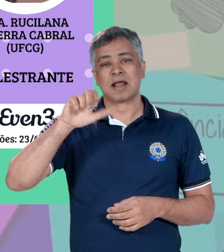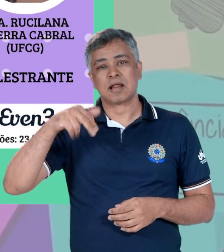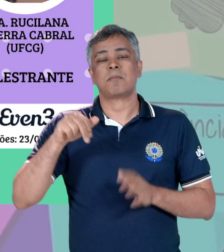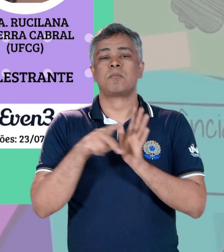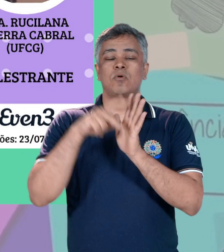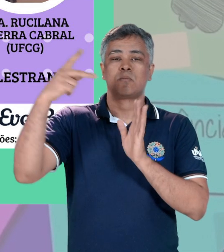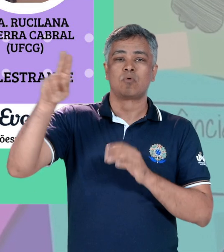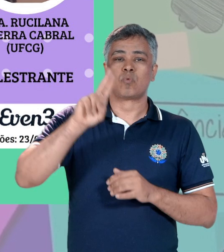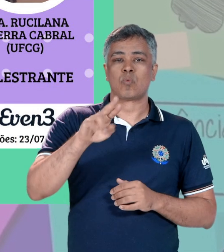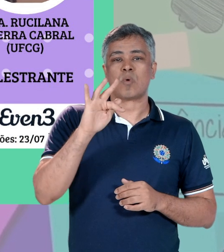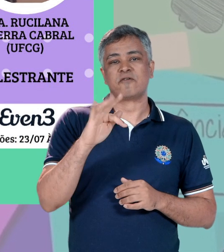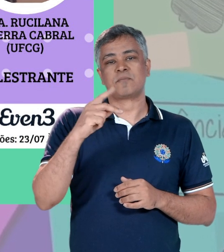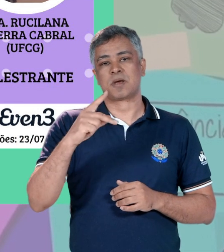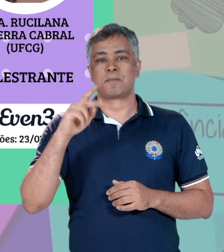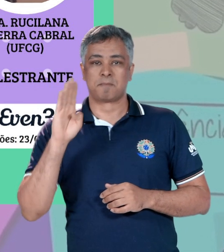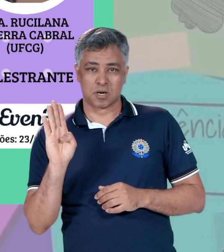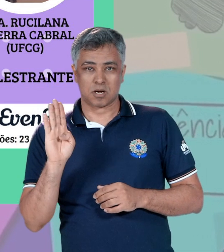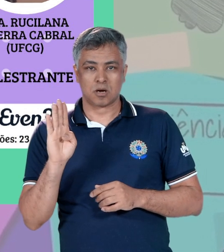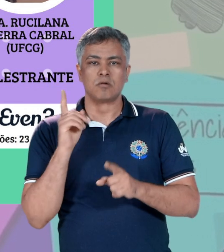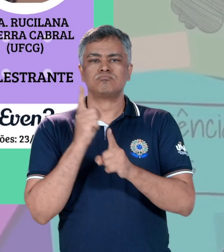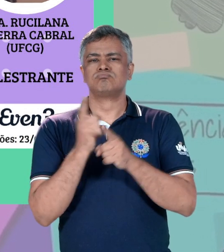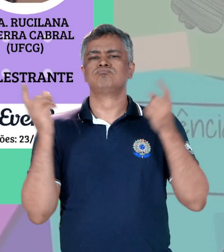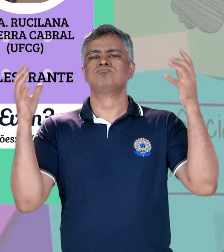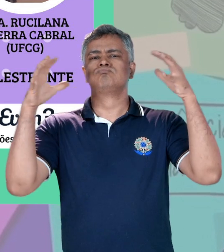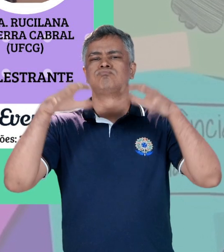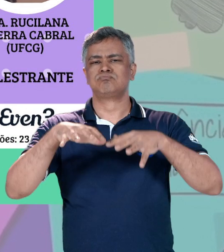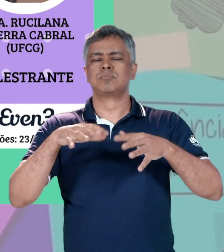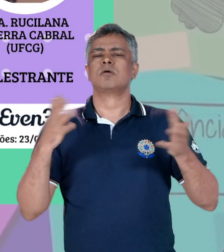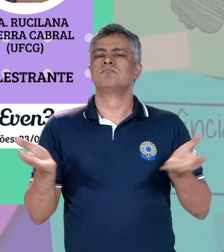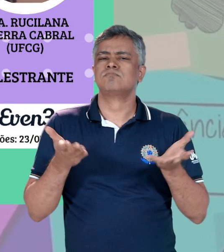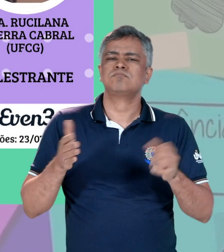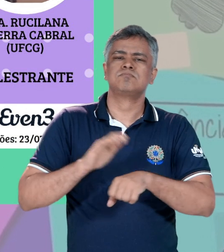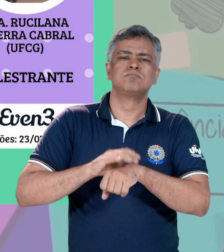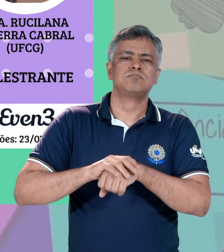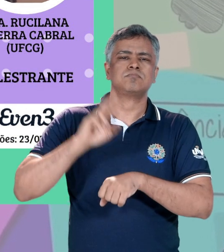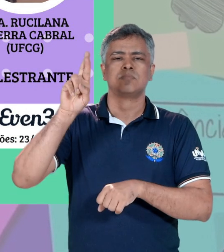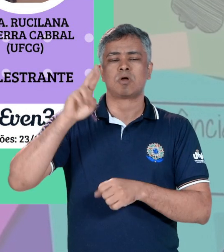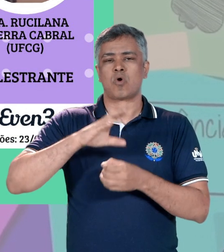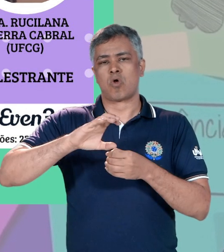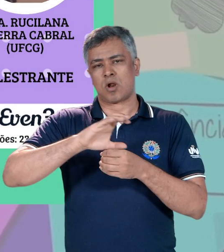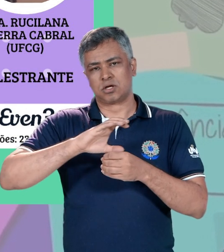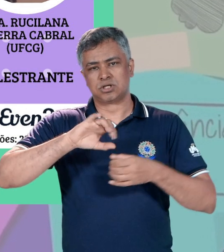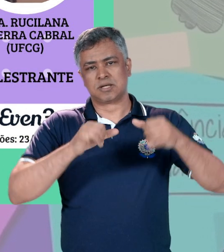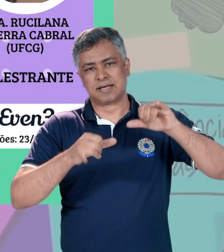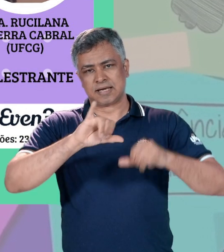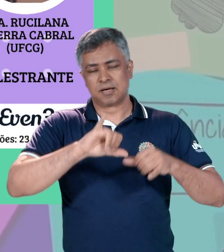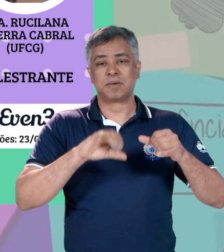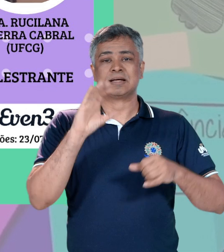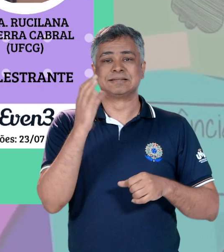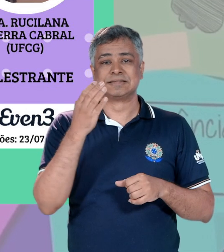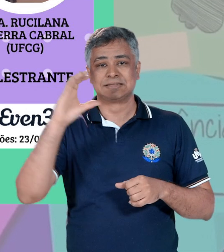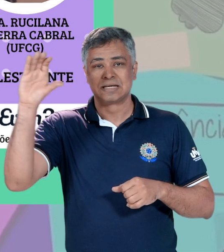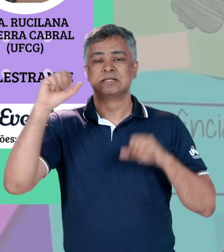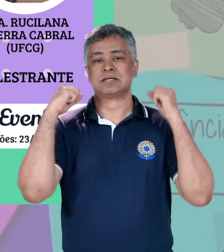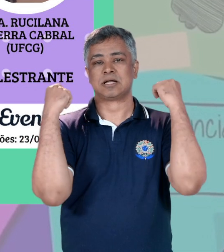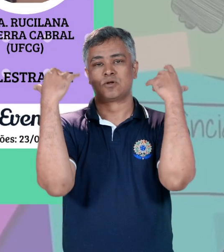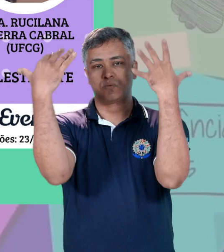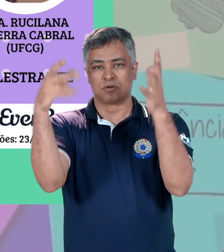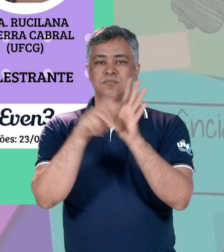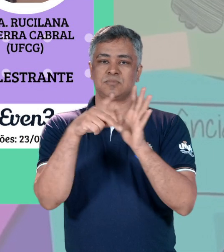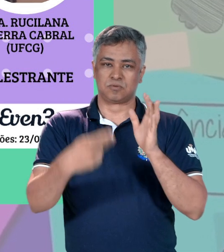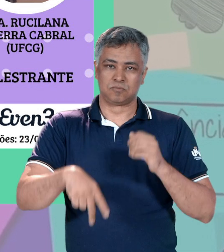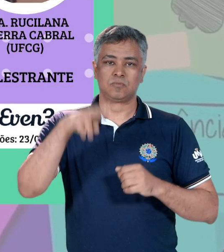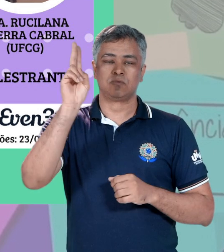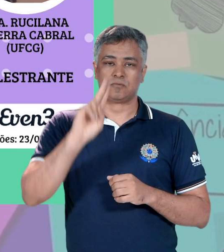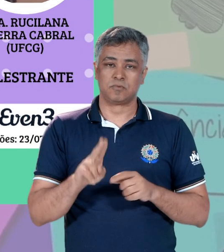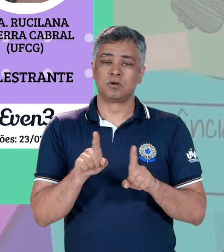Universidade Federal de Campina Grande. O encontro é promovido pelos colegiados de Química e de Ciências da Natureza da Univasf e